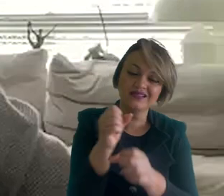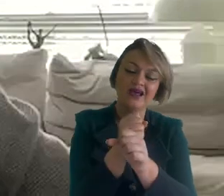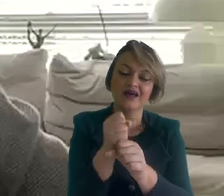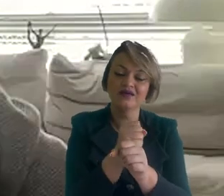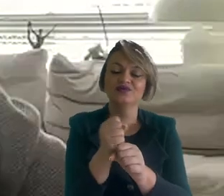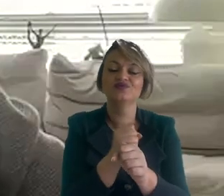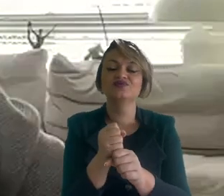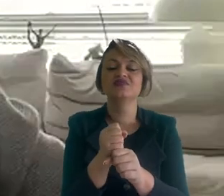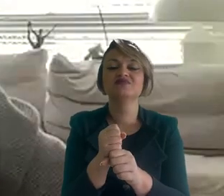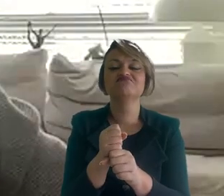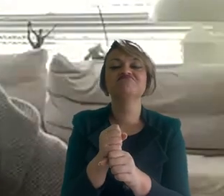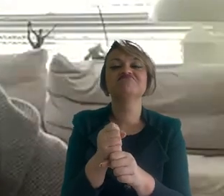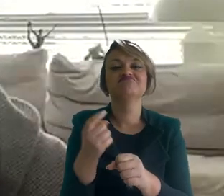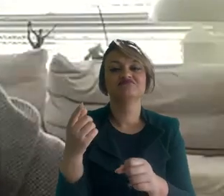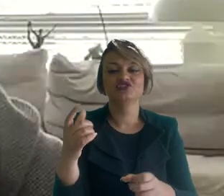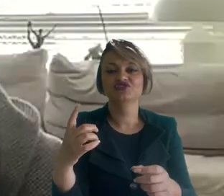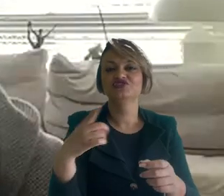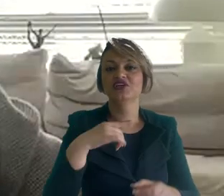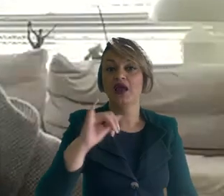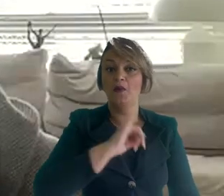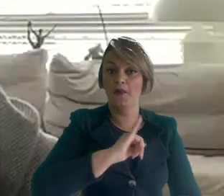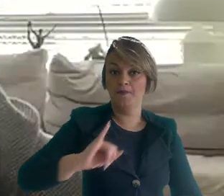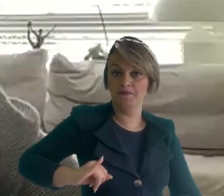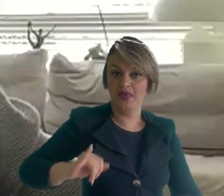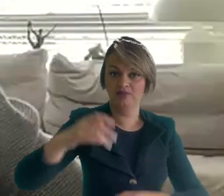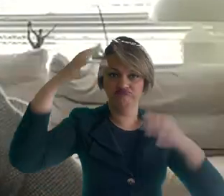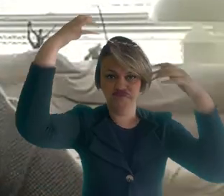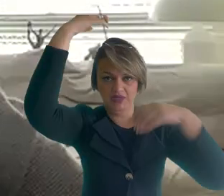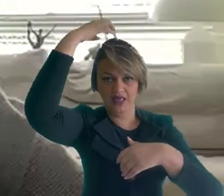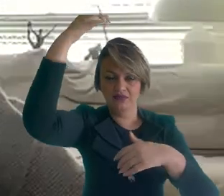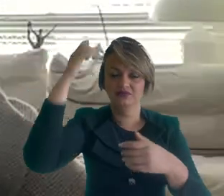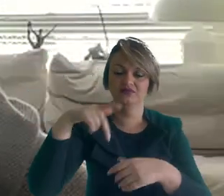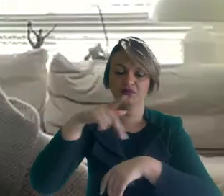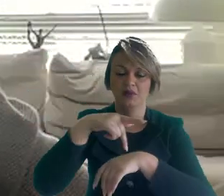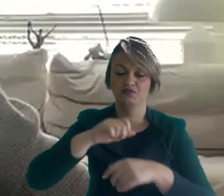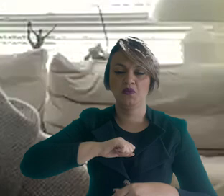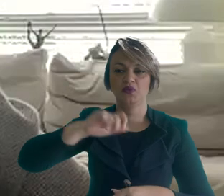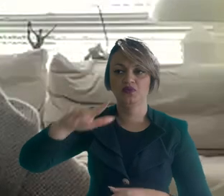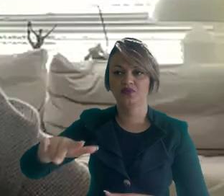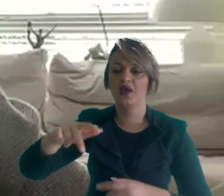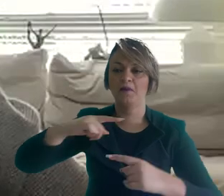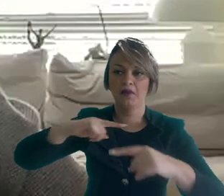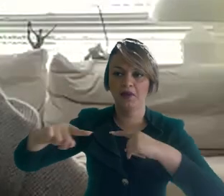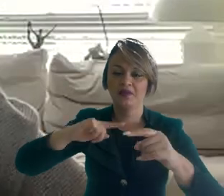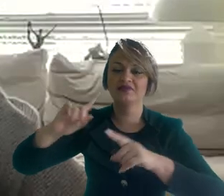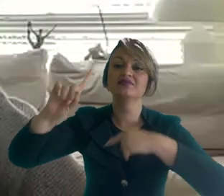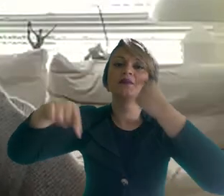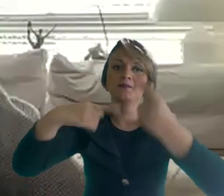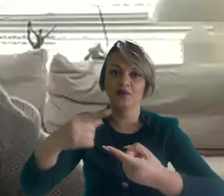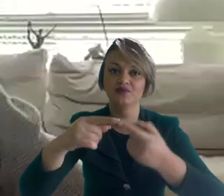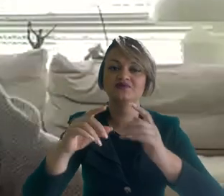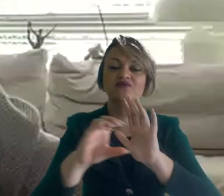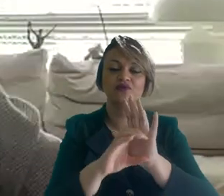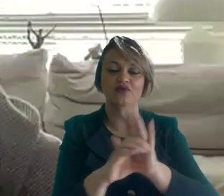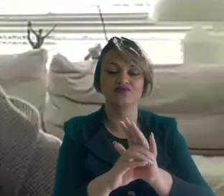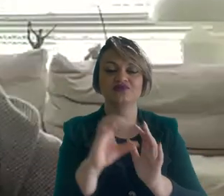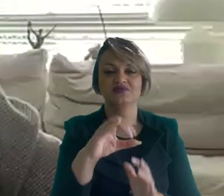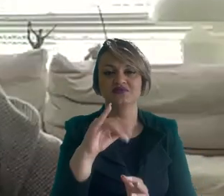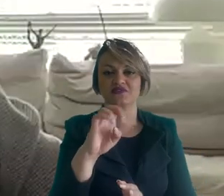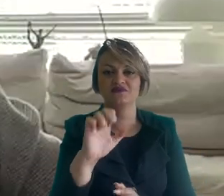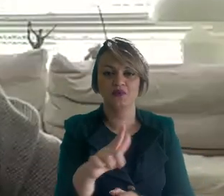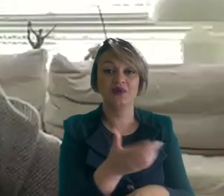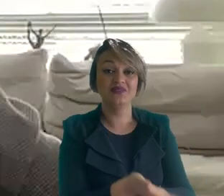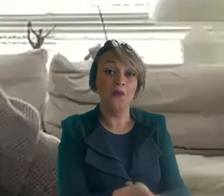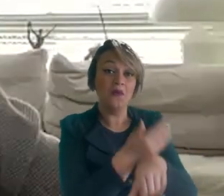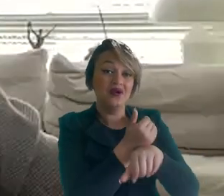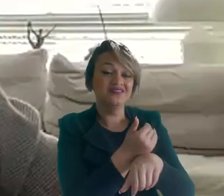depois do império pelas Ordenações de Portugal na ocasião acertações Filipinas viviamos por tanto